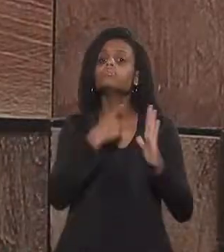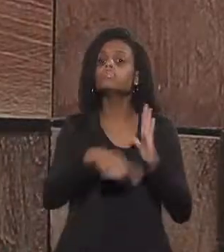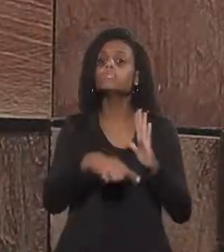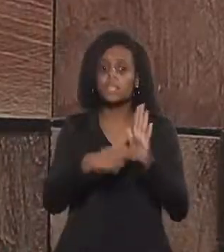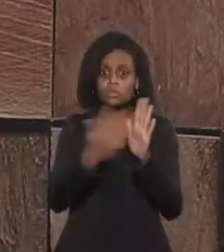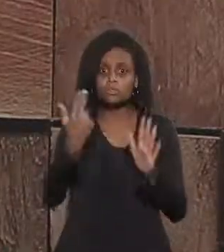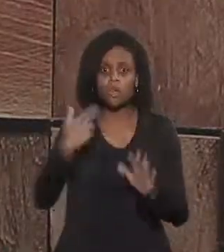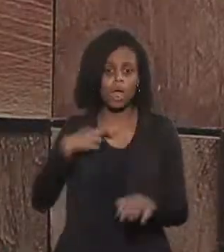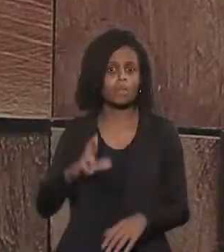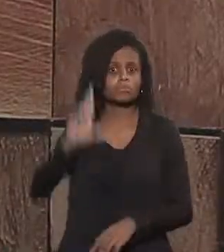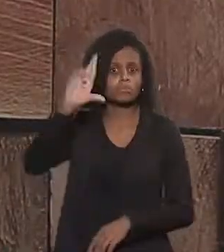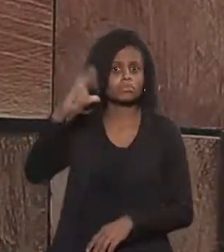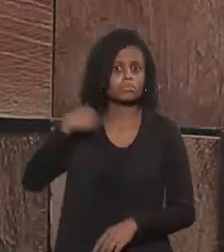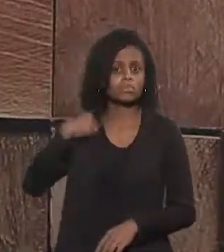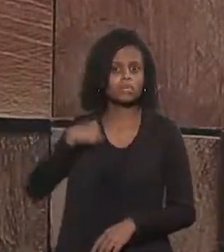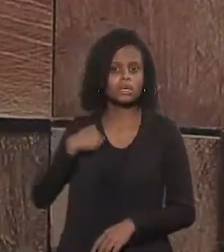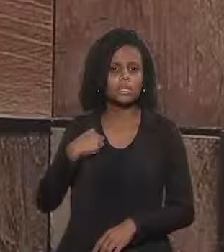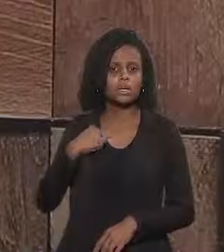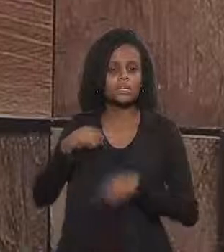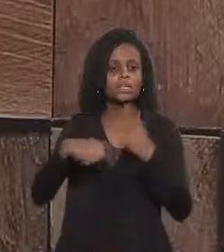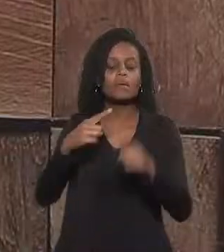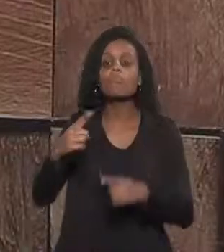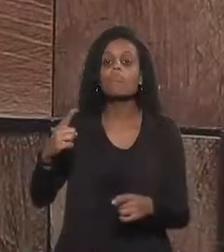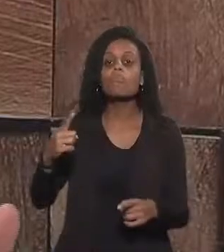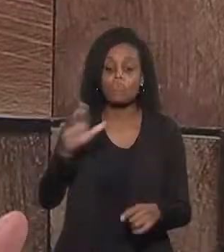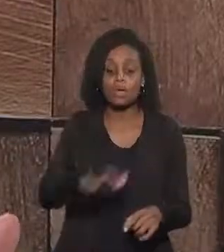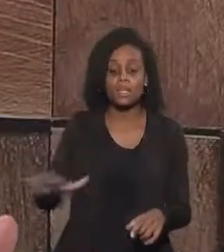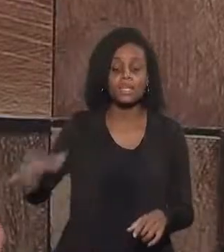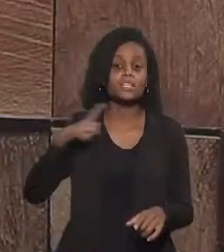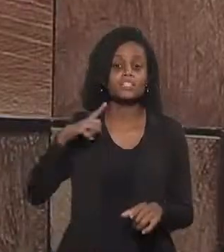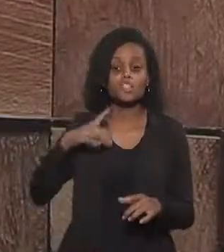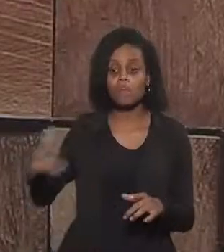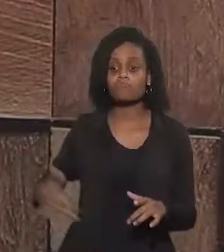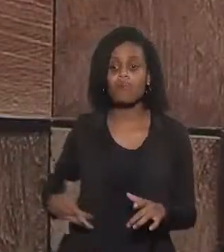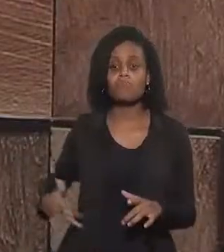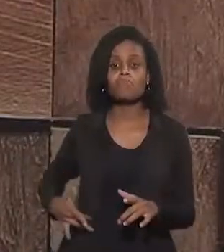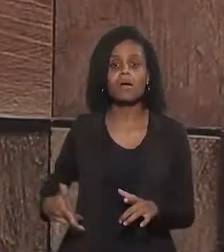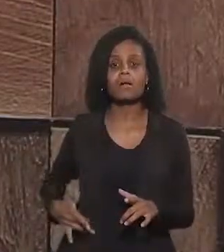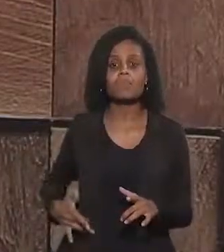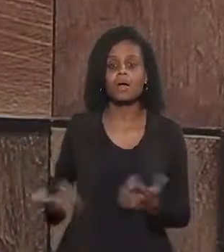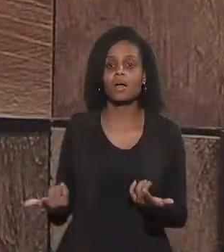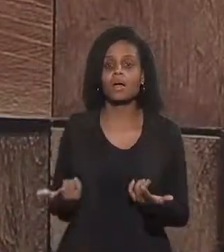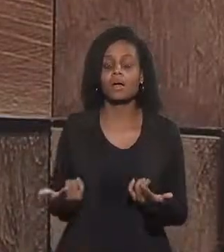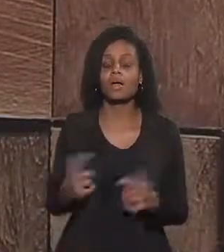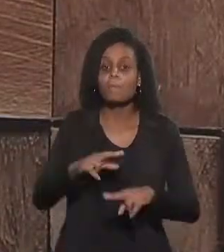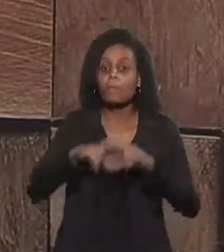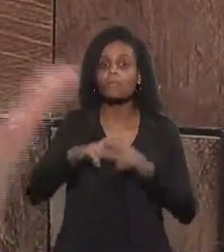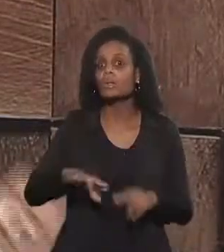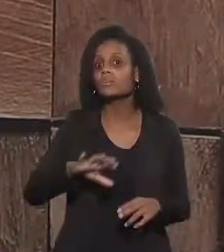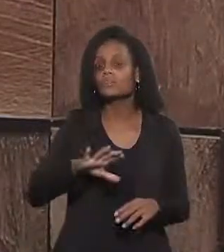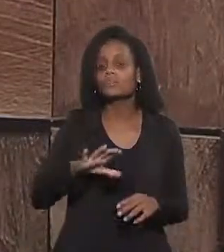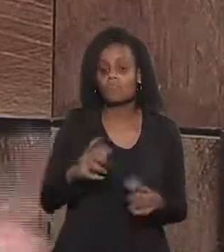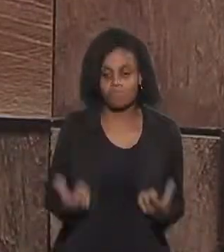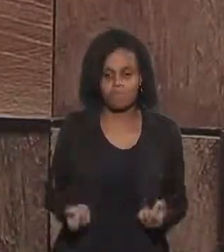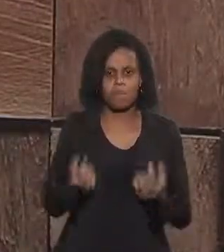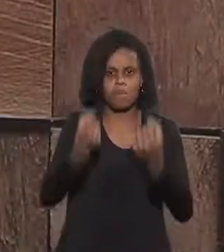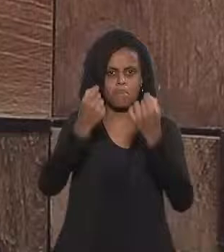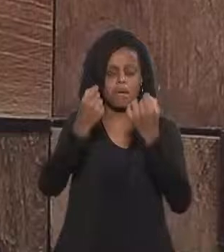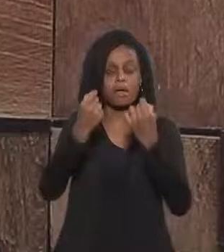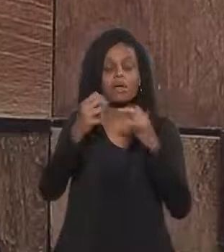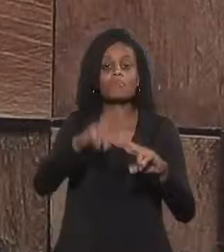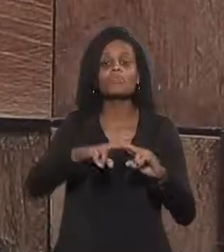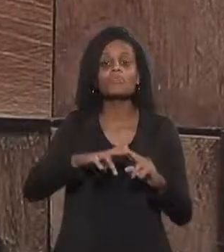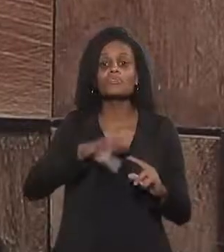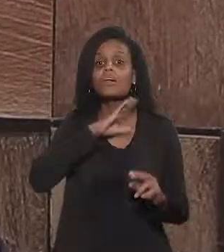a responsabilidade é minha. Aí depois foram ver, a criança tinha um tumor de fígado e a causa da temperatura alta era essa. Aí meu chefe me chamou e falou,